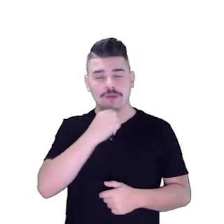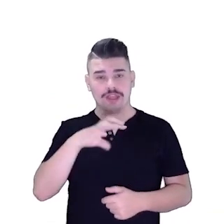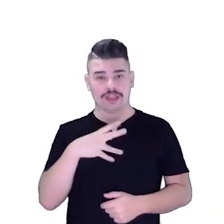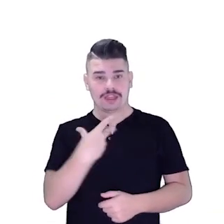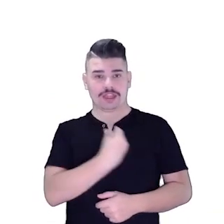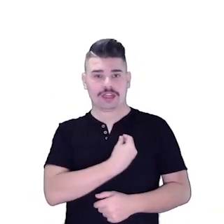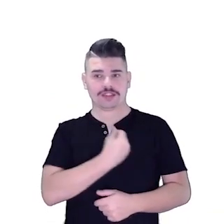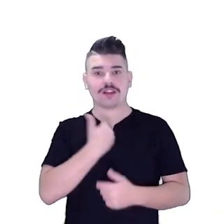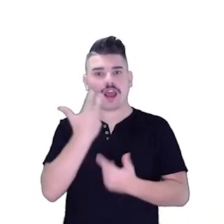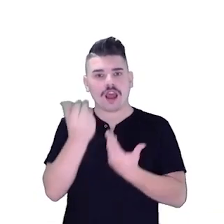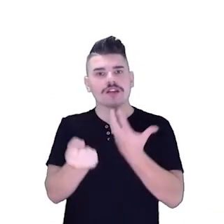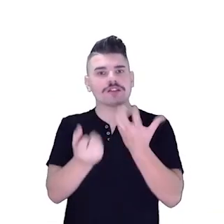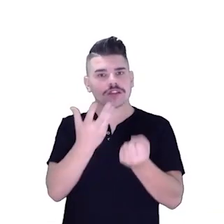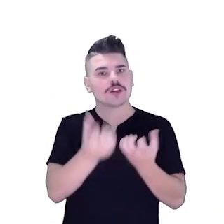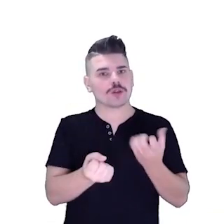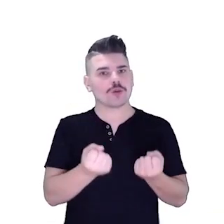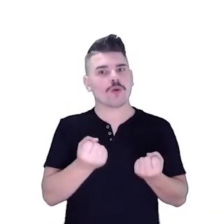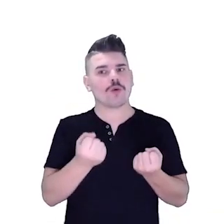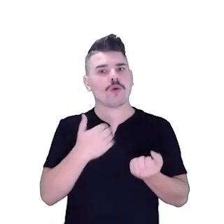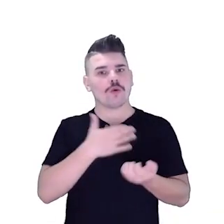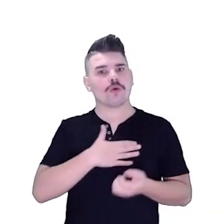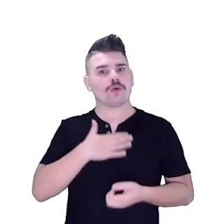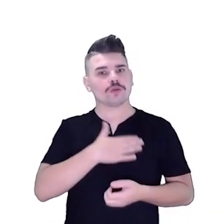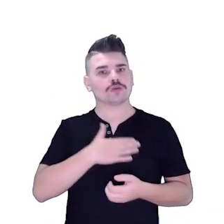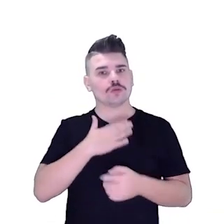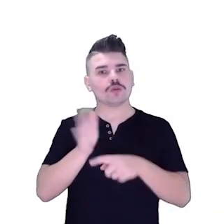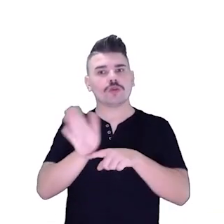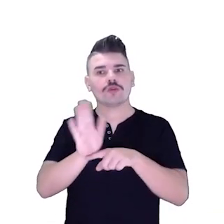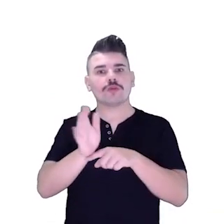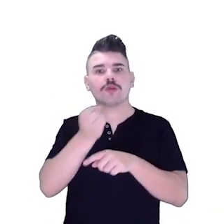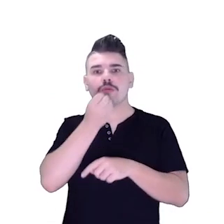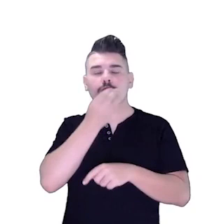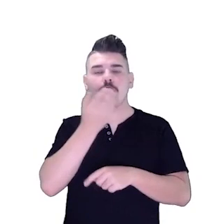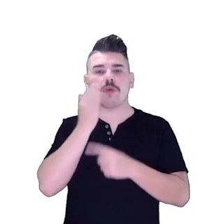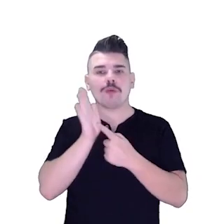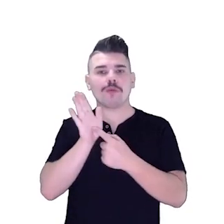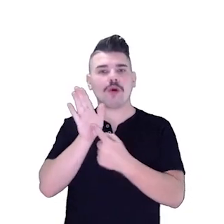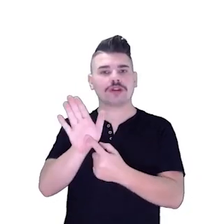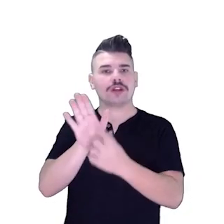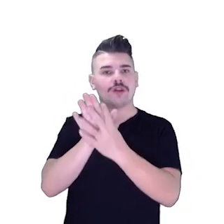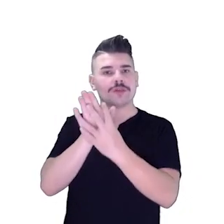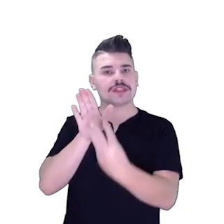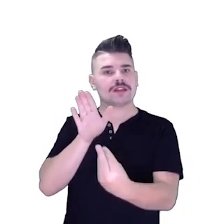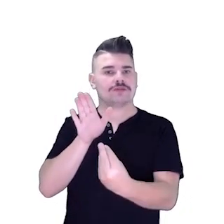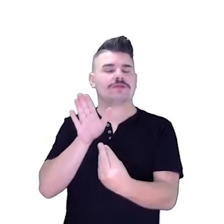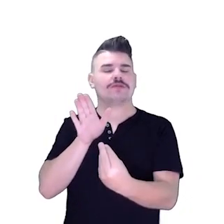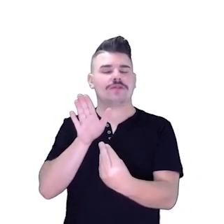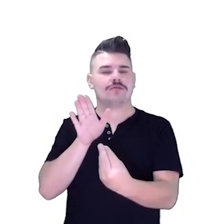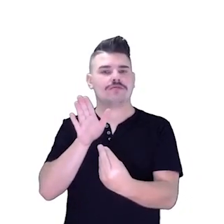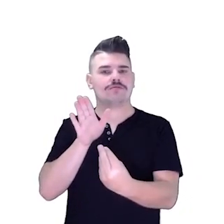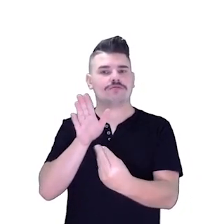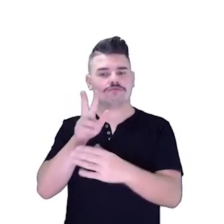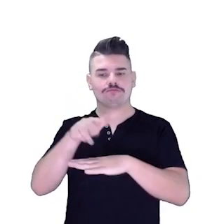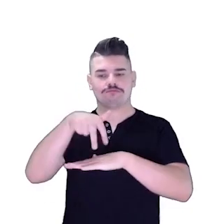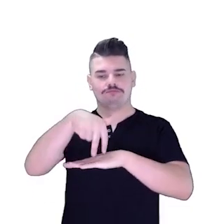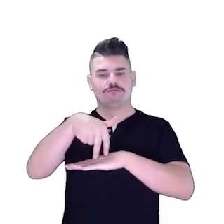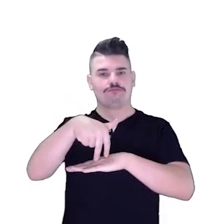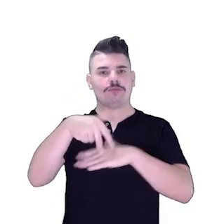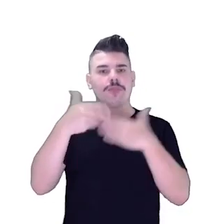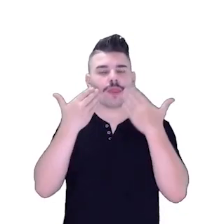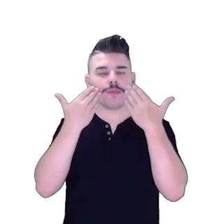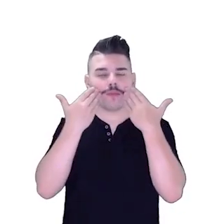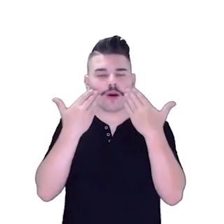época responderam muito bem ao filme, né? Acharam que foi uma representação que